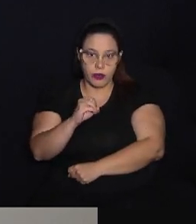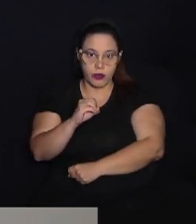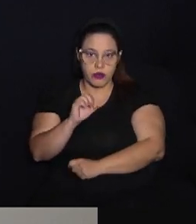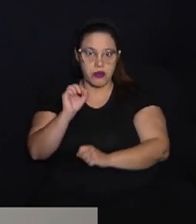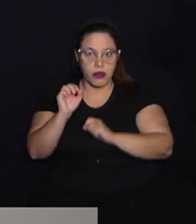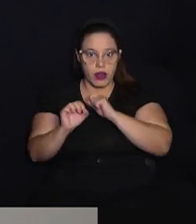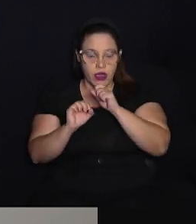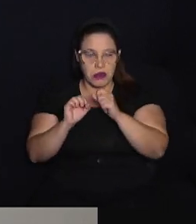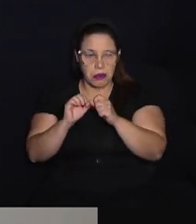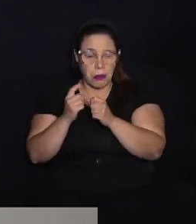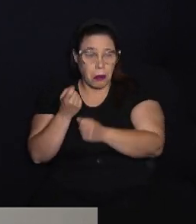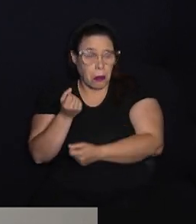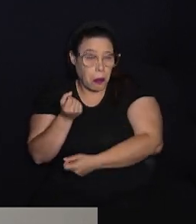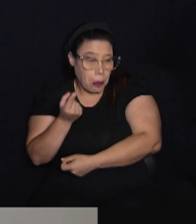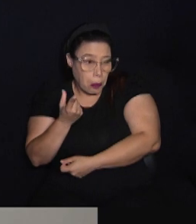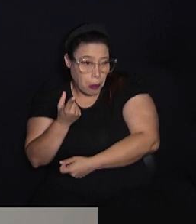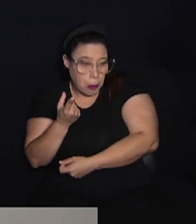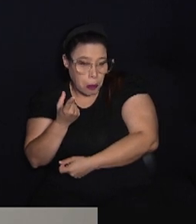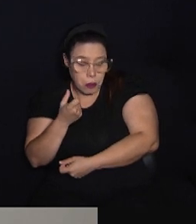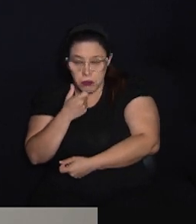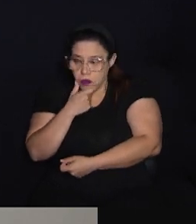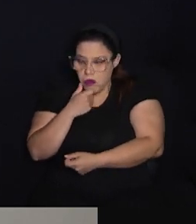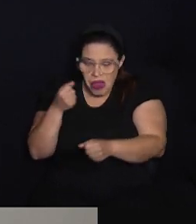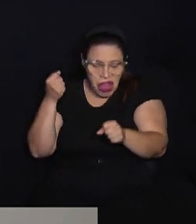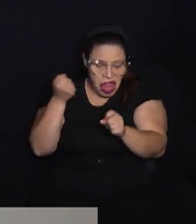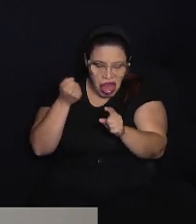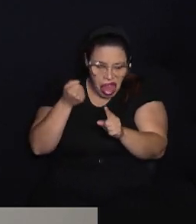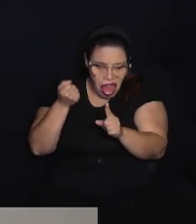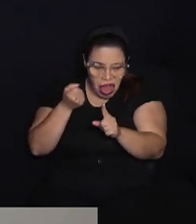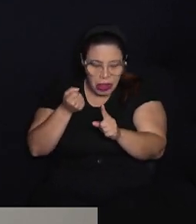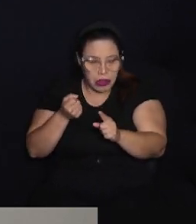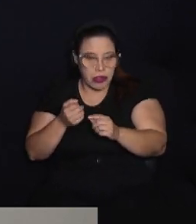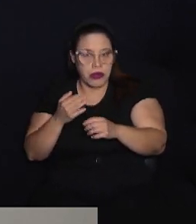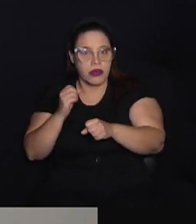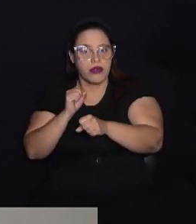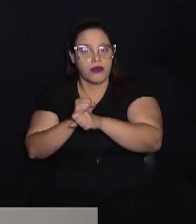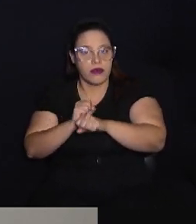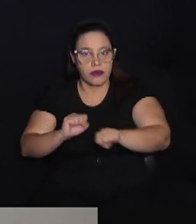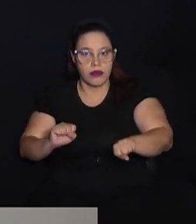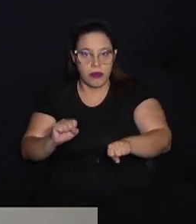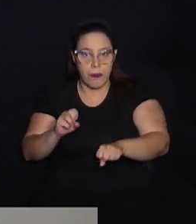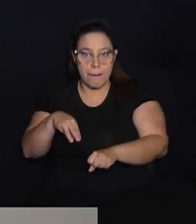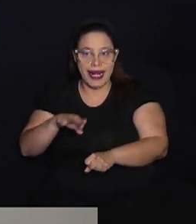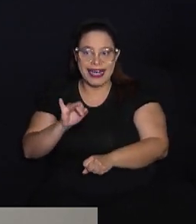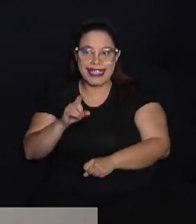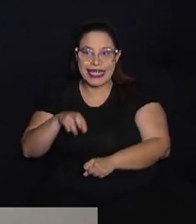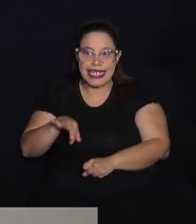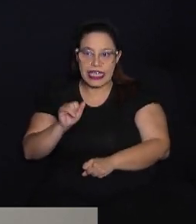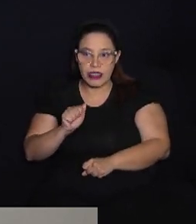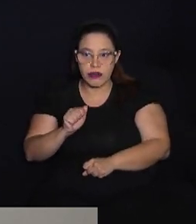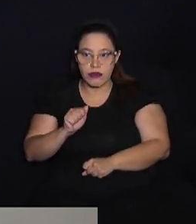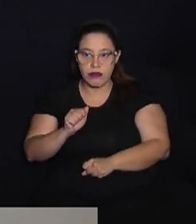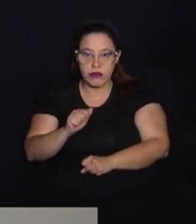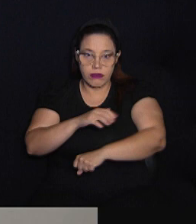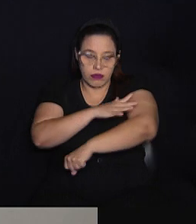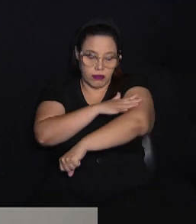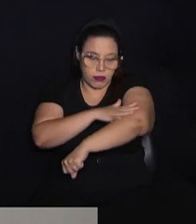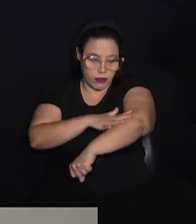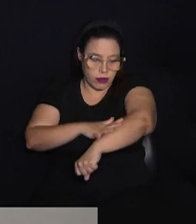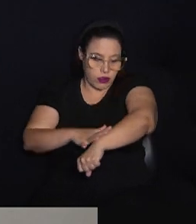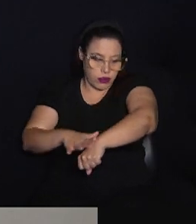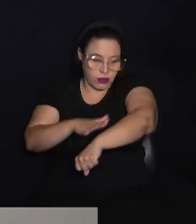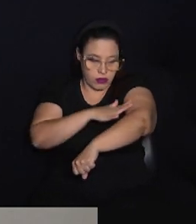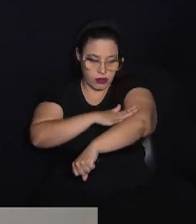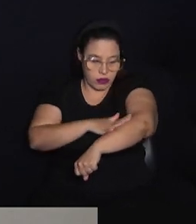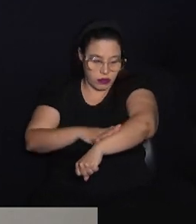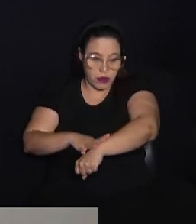células estranhas. Então, eles agridem os melanócitos que param de produzir a melanina. Por isso que as manchas são brancas e não